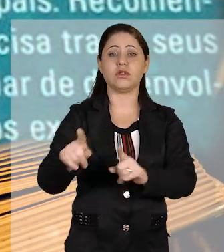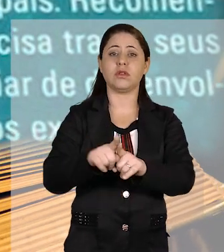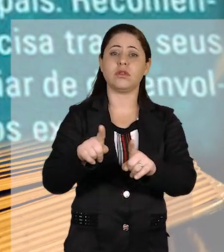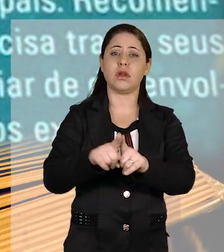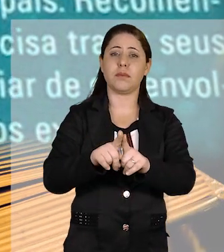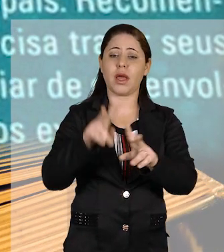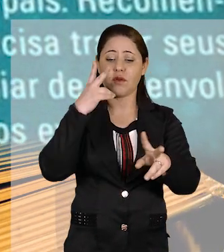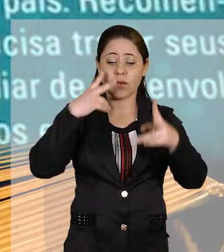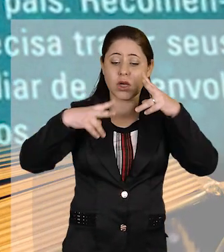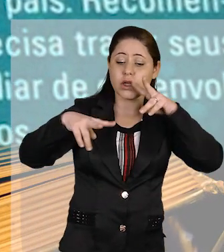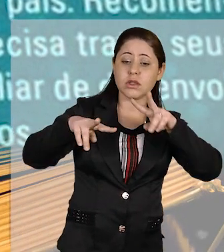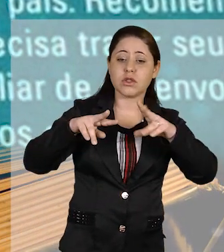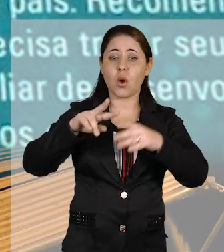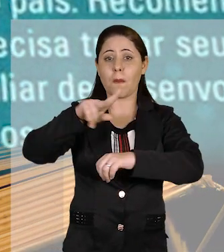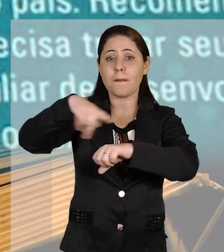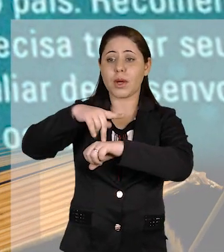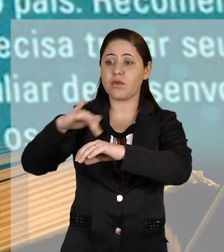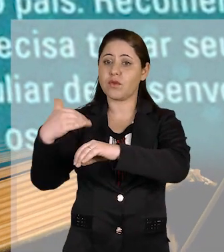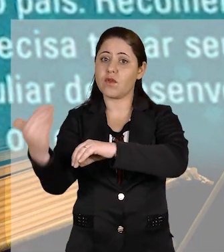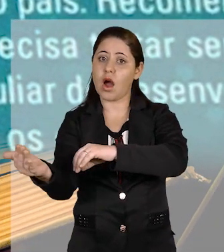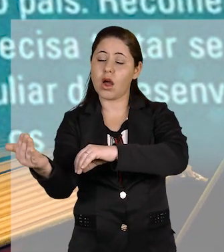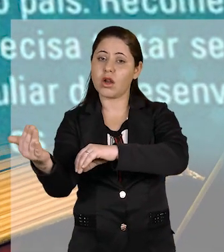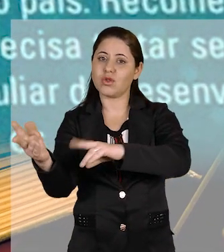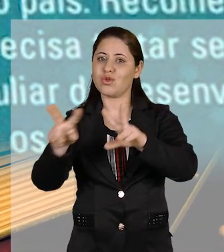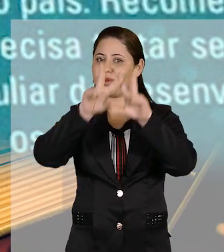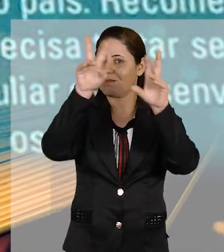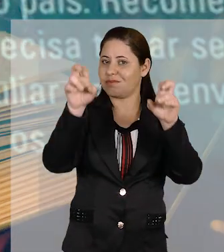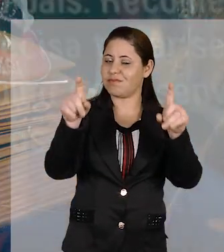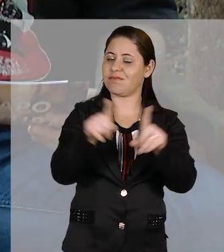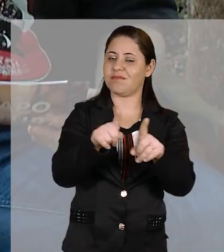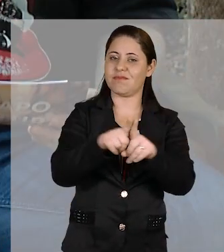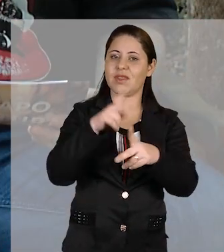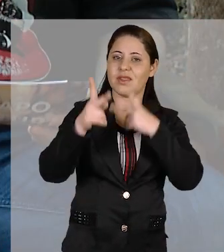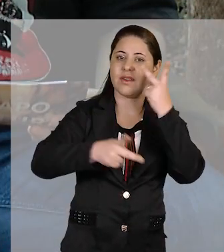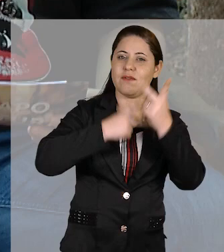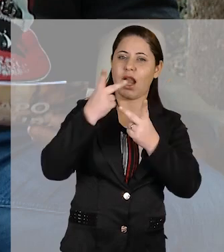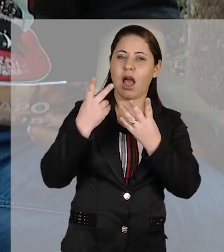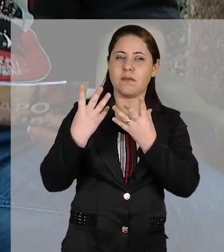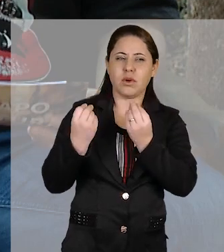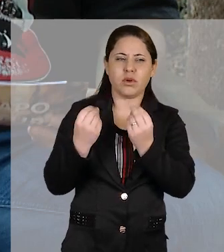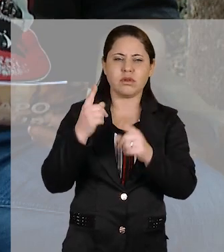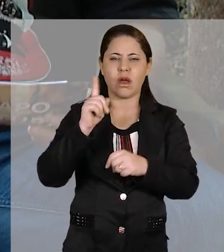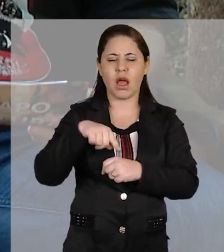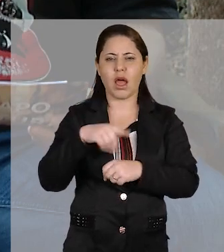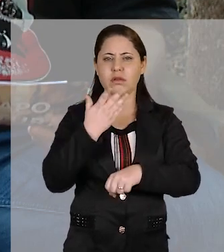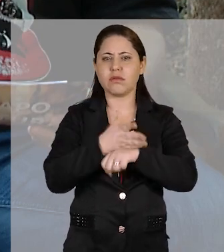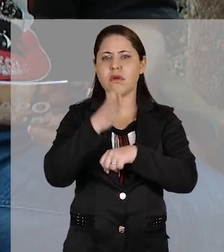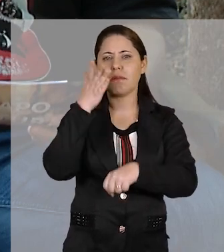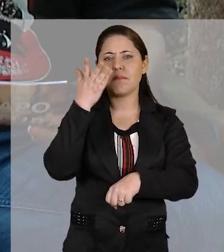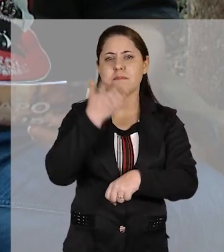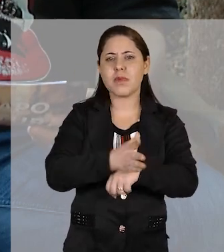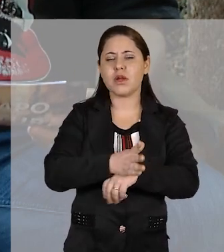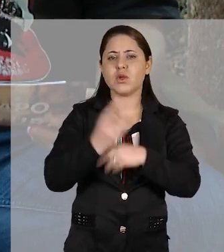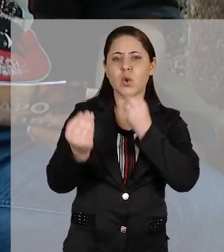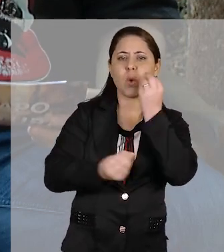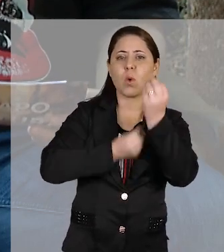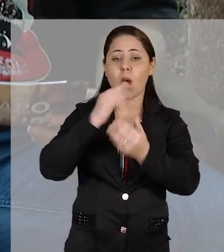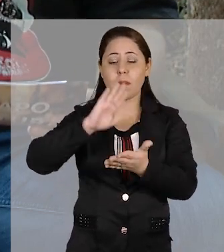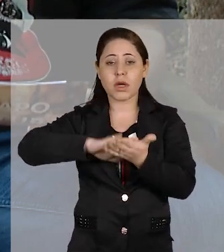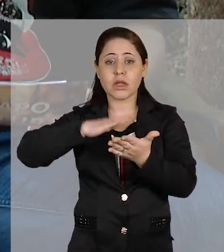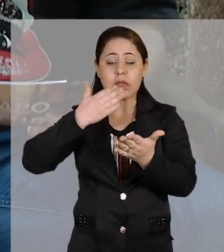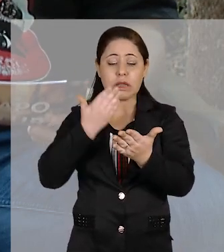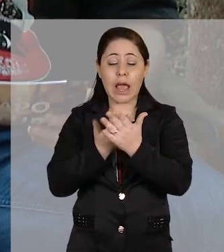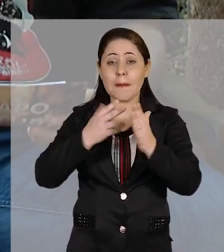nacional e também a visão internacional do tema, e ainda falar bastante assim da prática e da forma